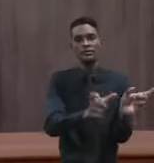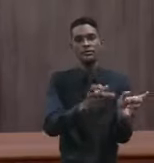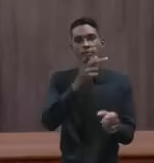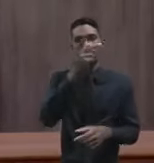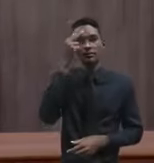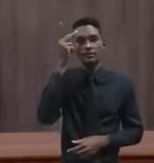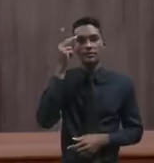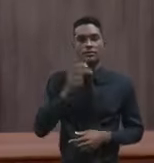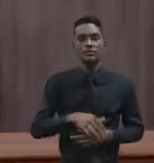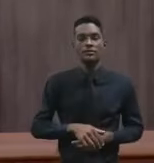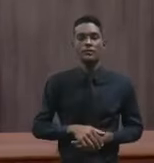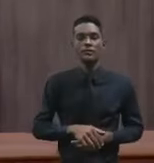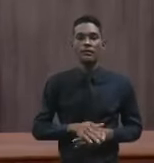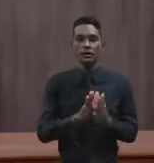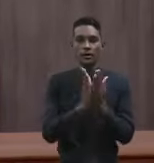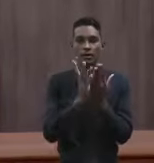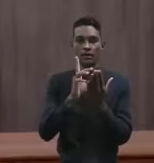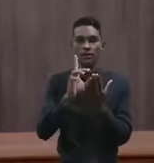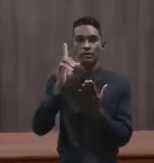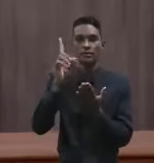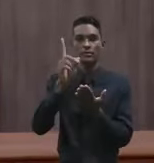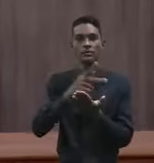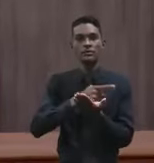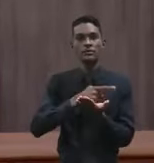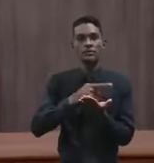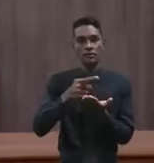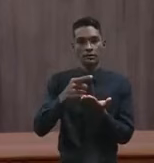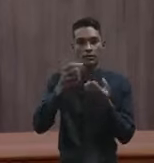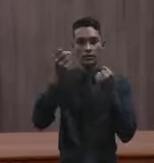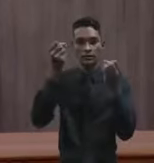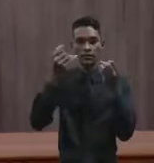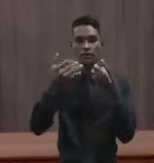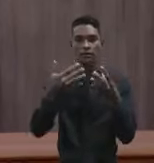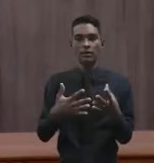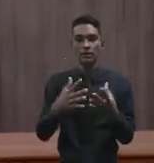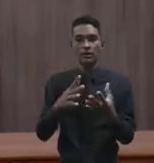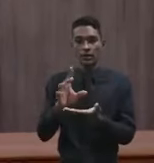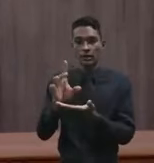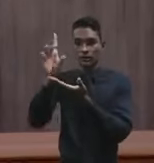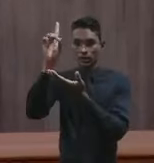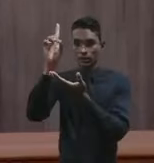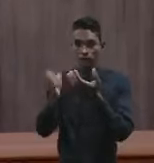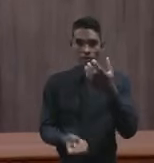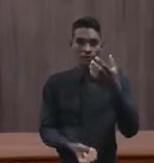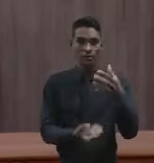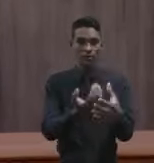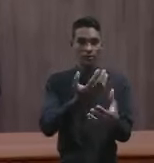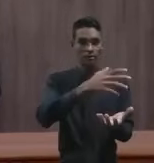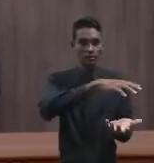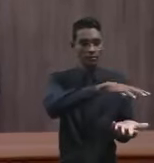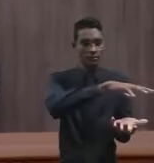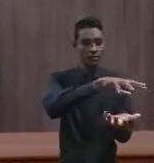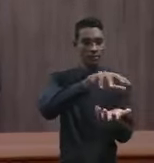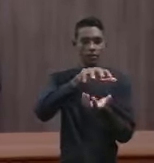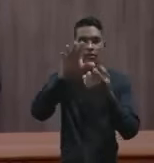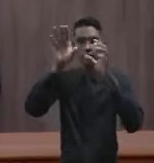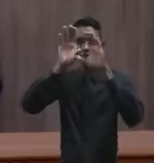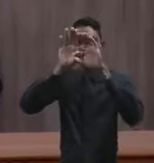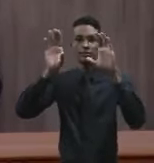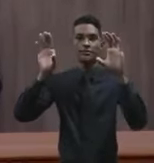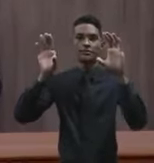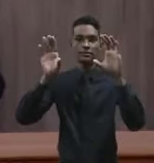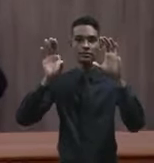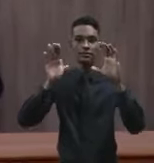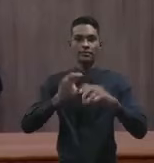Gênesis 1, verso 1, criou Deus os céus e a terra. Porém, a casa era o